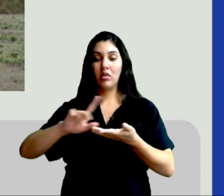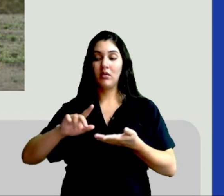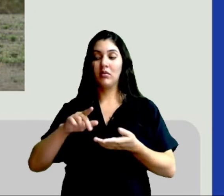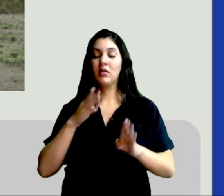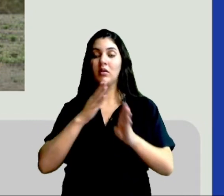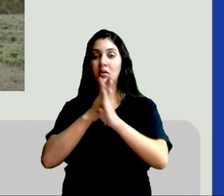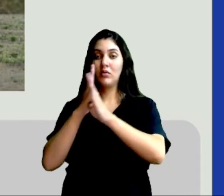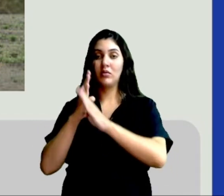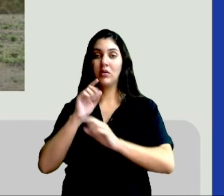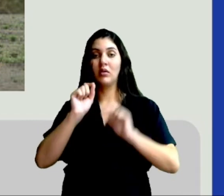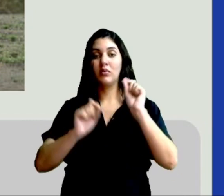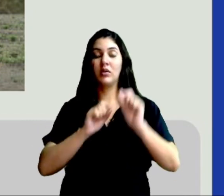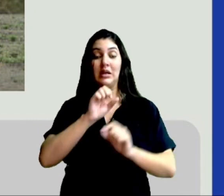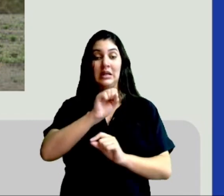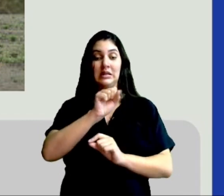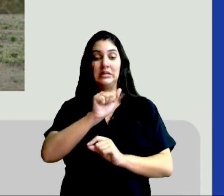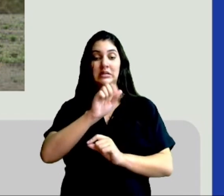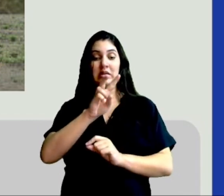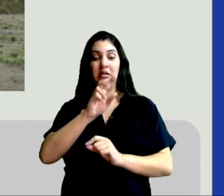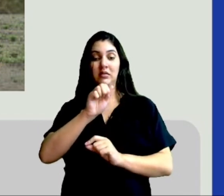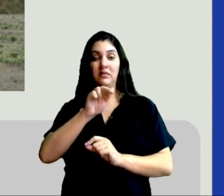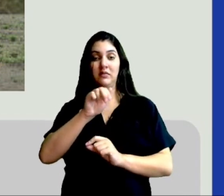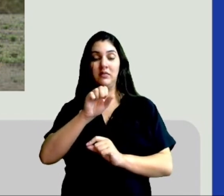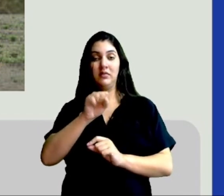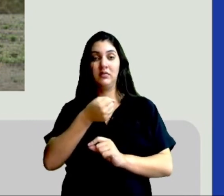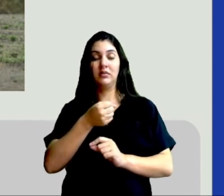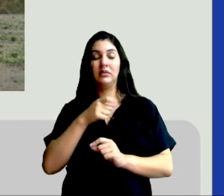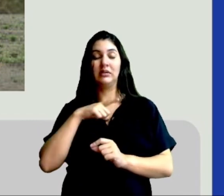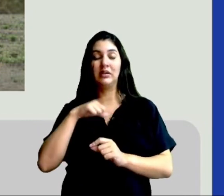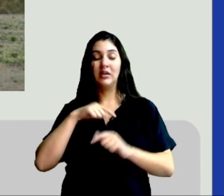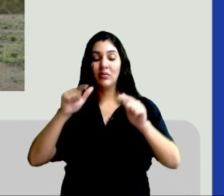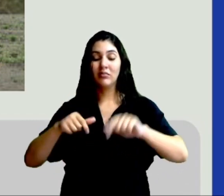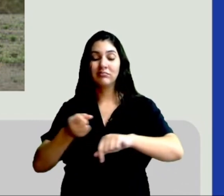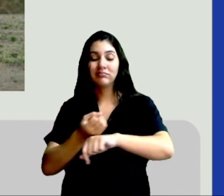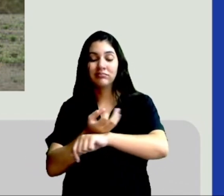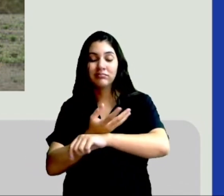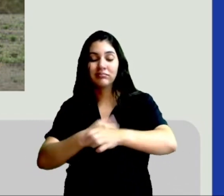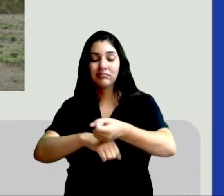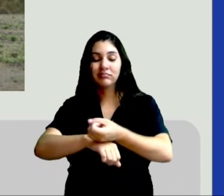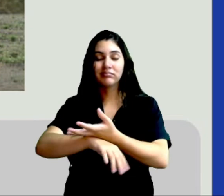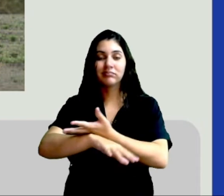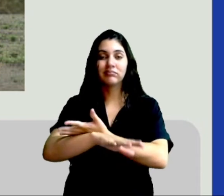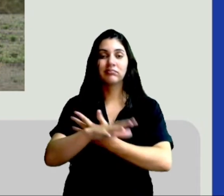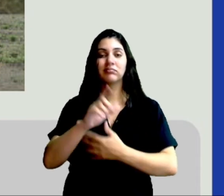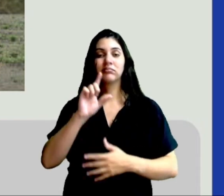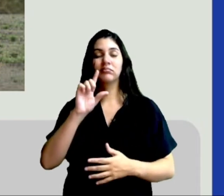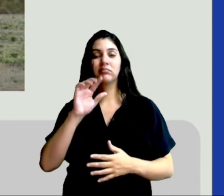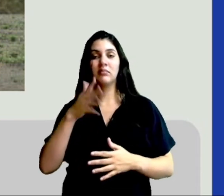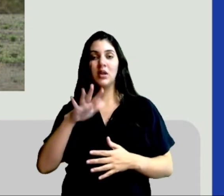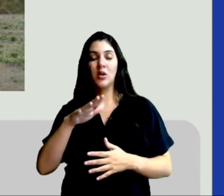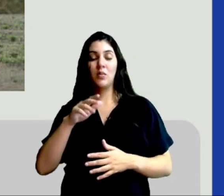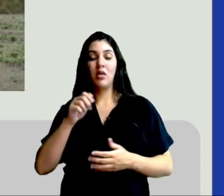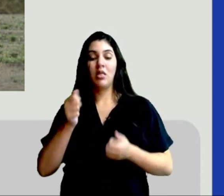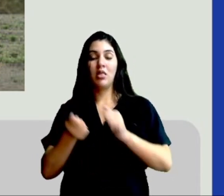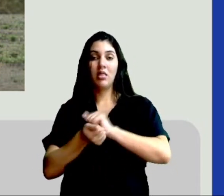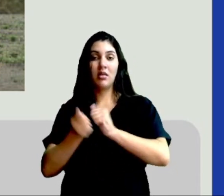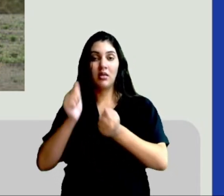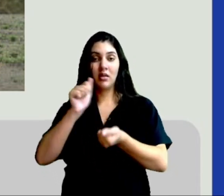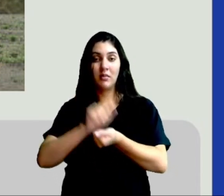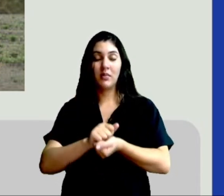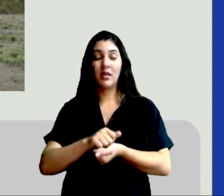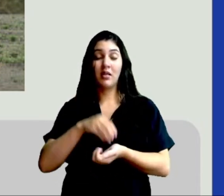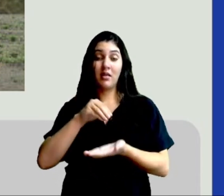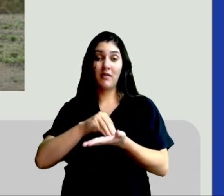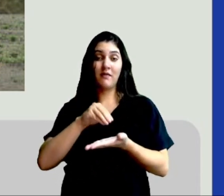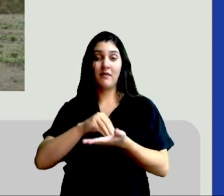Estepes, savanas, né? Uma vegetação um pouco mais adaptada à ausência